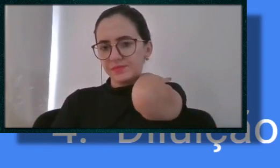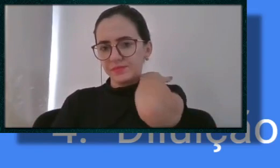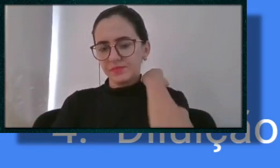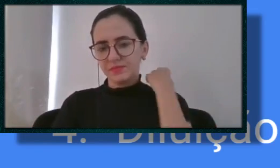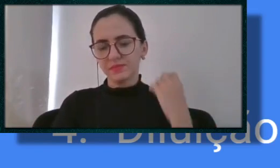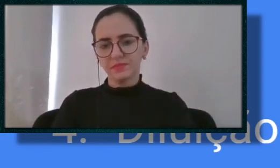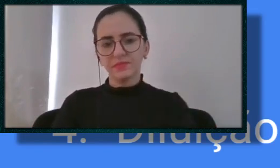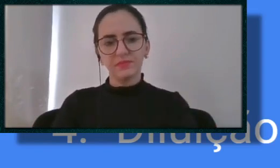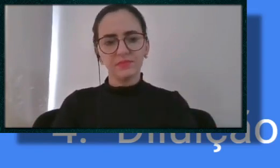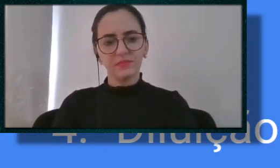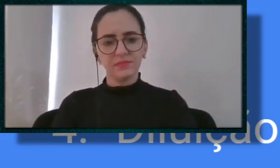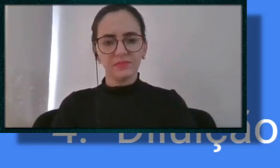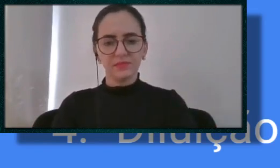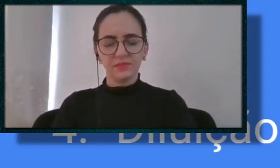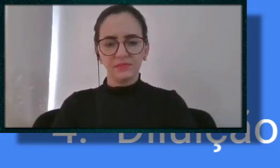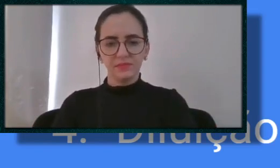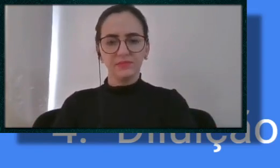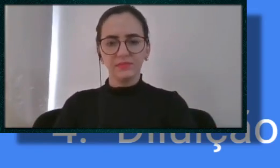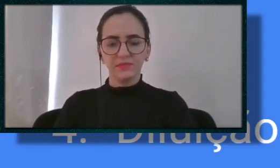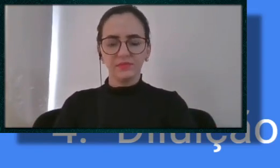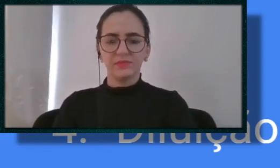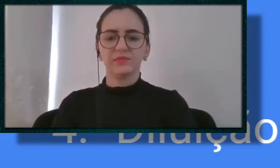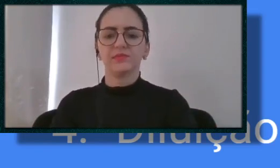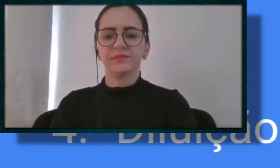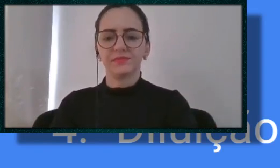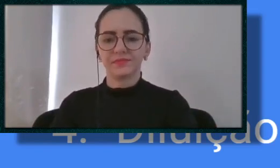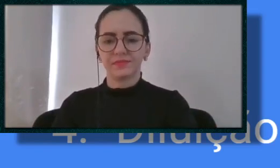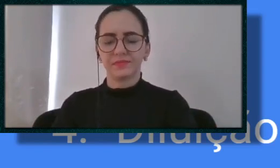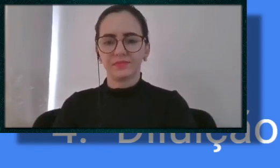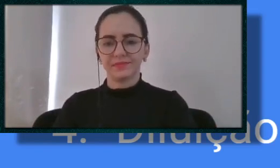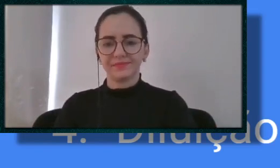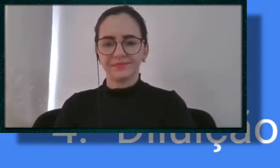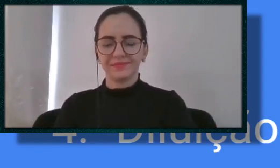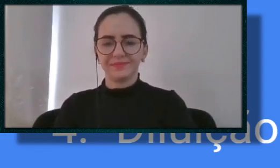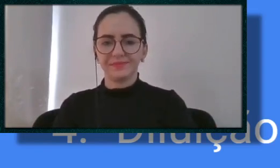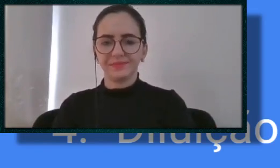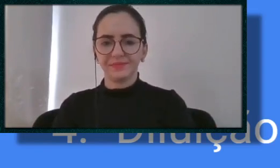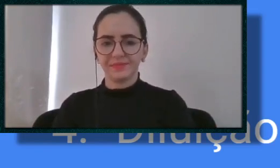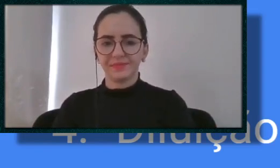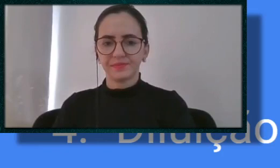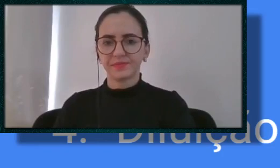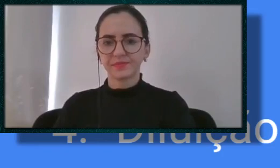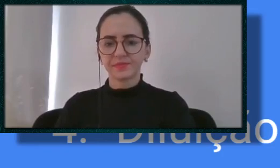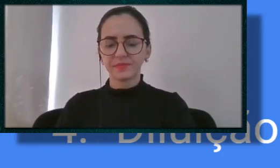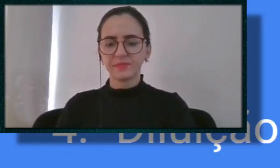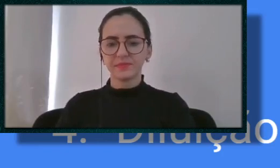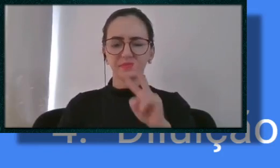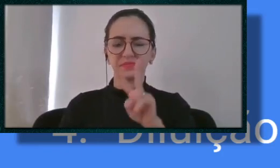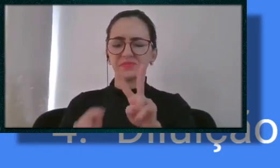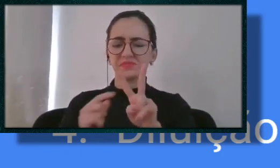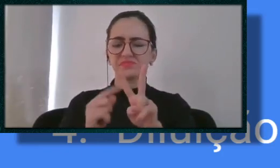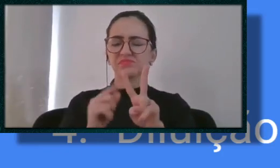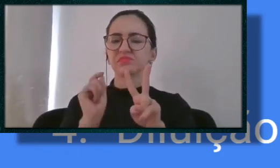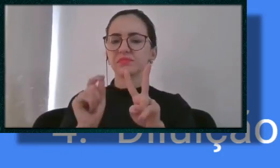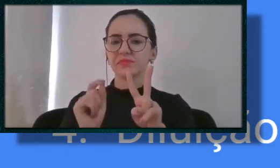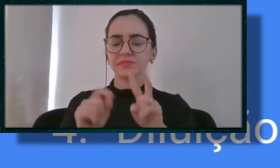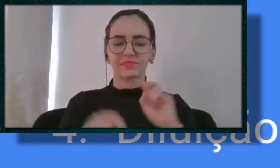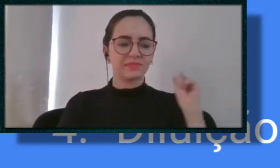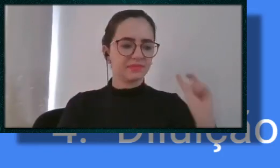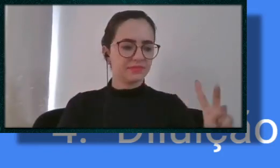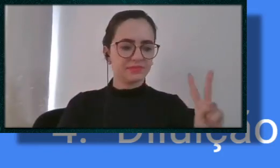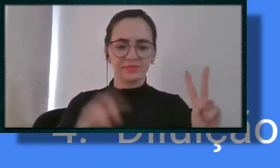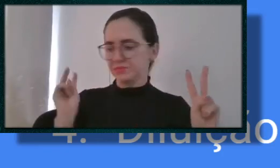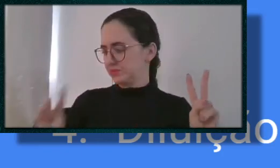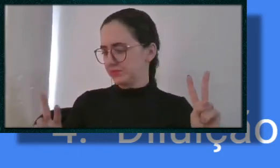que é 0,06, que é o que foi produzido. E o volume nada mais é do que a soma dos dois volumes que eu tinha anteriormente. Então a gente vai